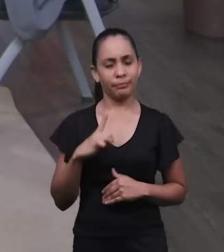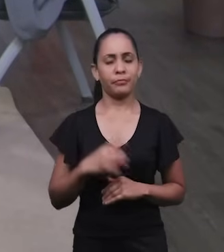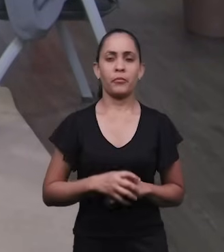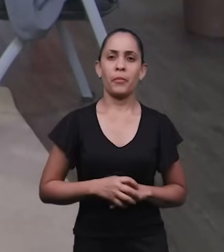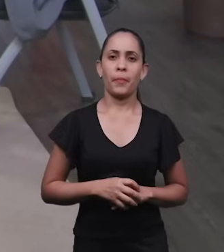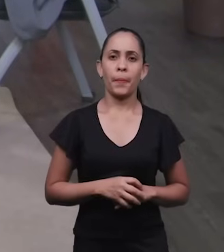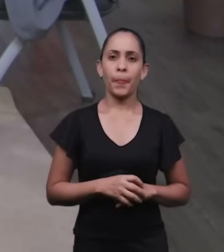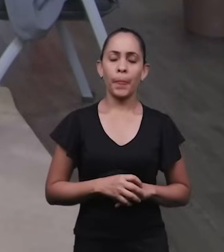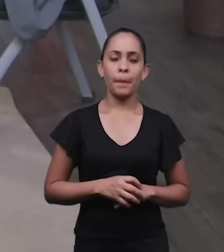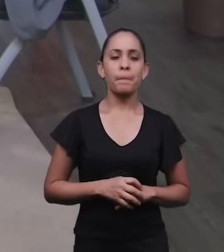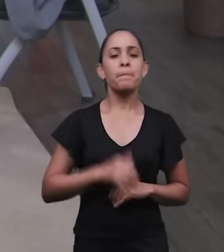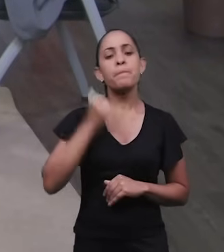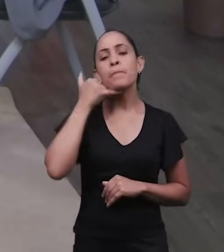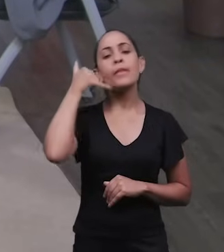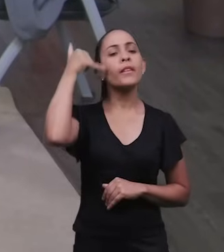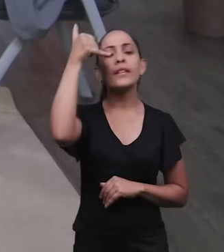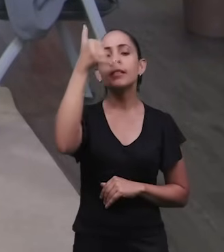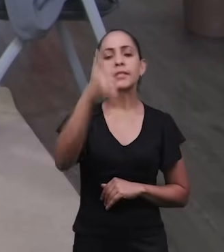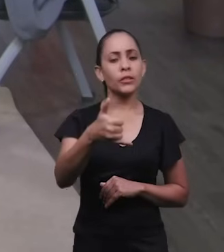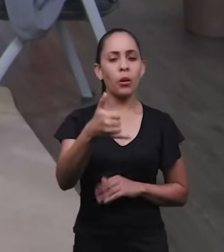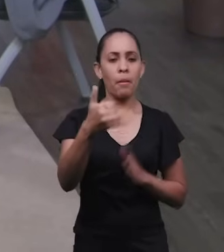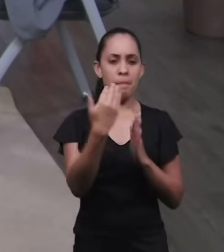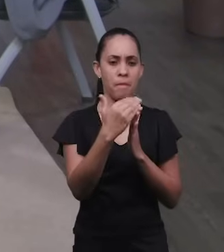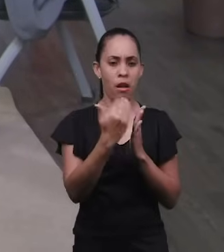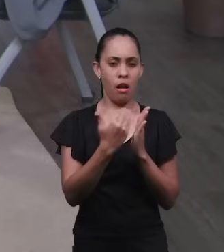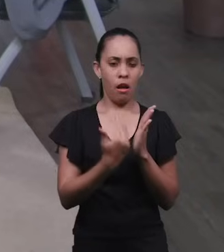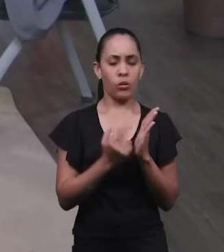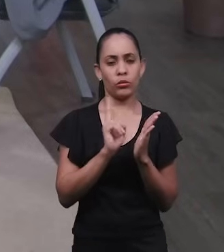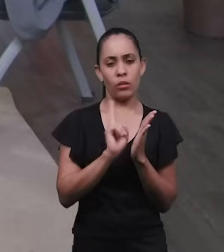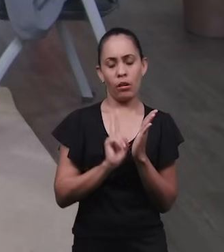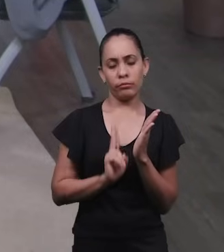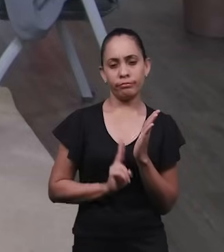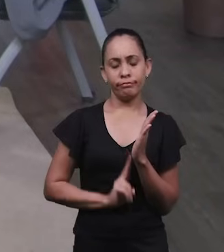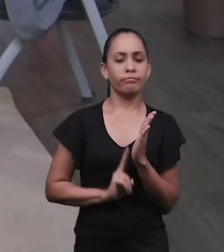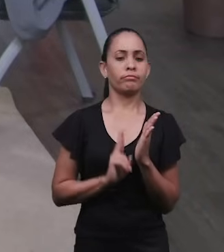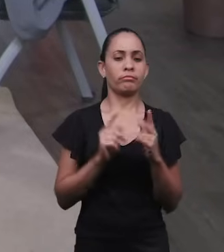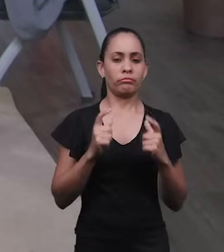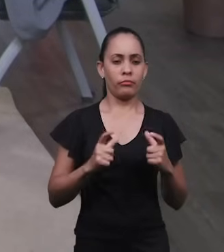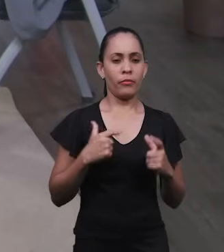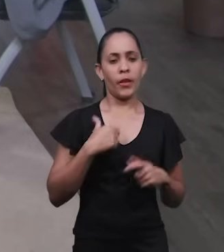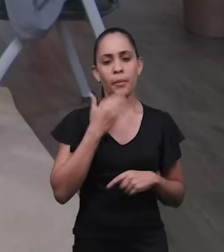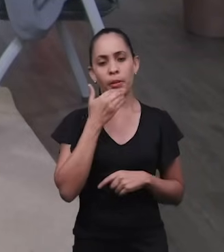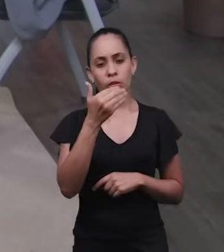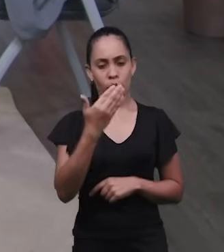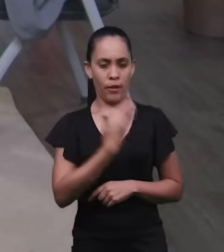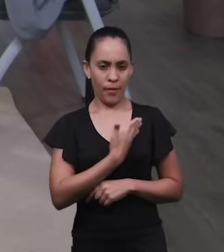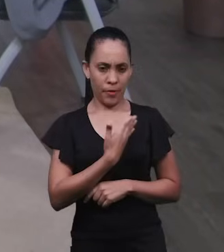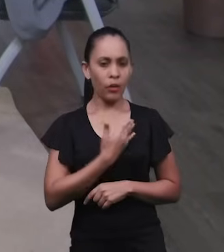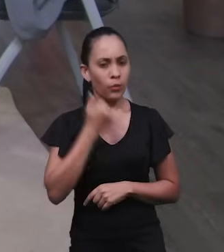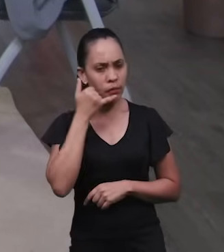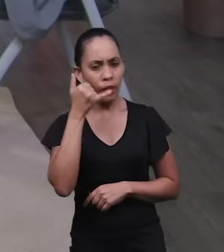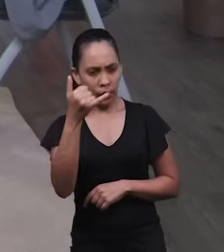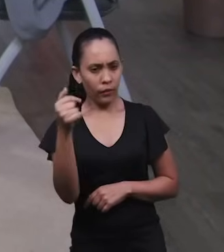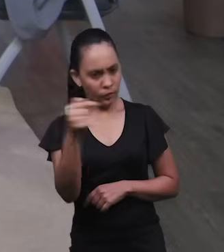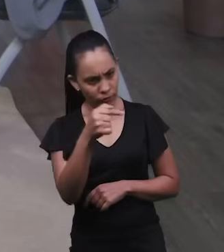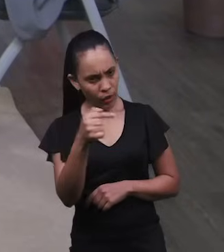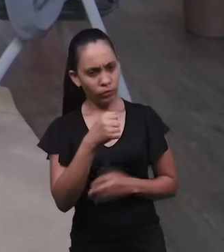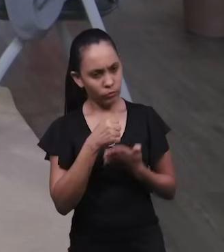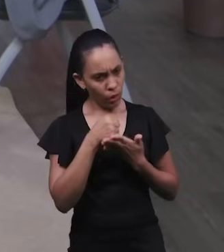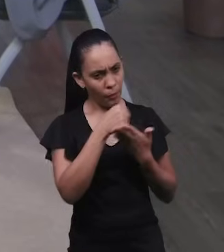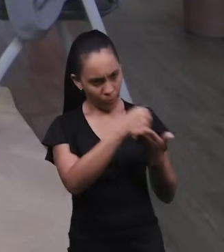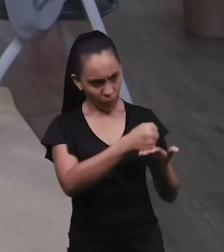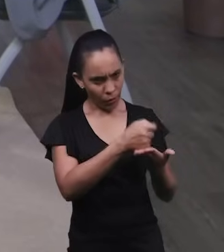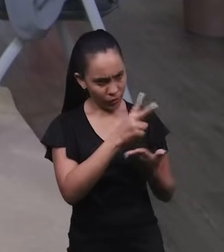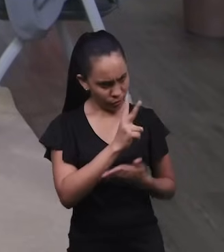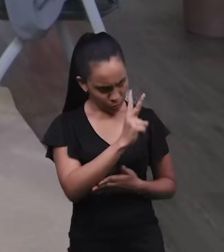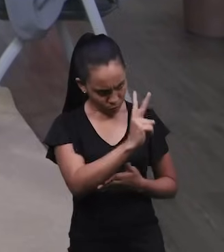receber Jesus. Ele ligou para o pastor lá em São Paulo, deu os dados dele e pediu ao pastor, que é amigo, né, que